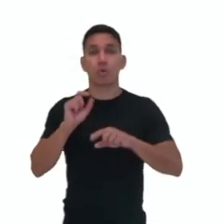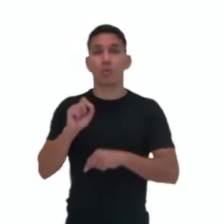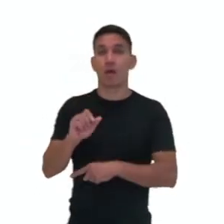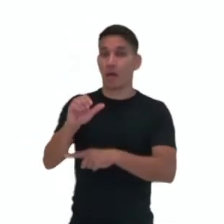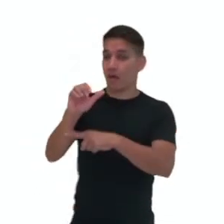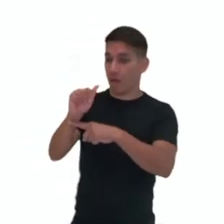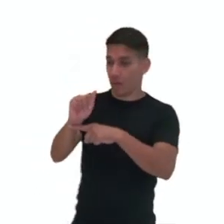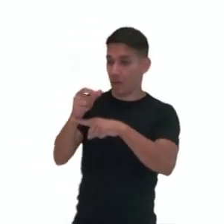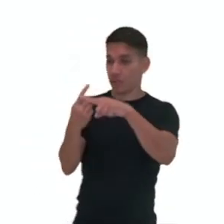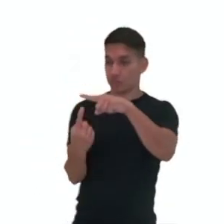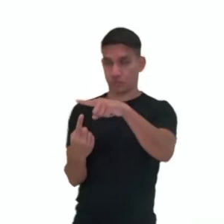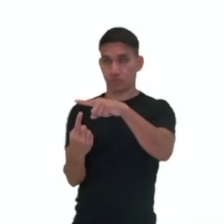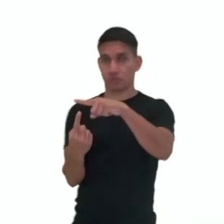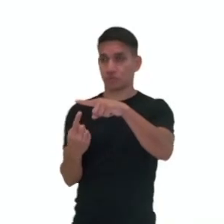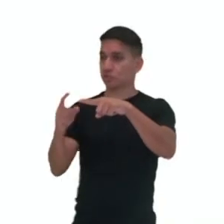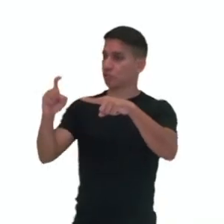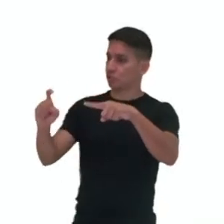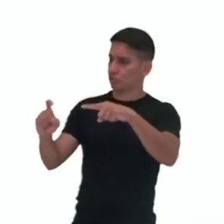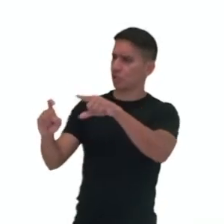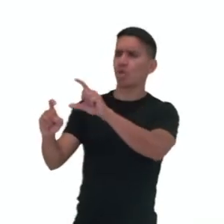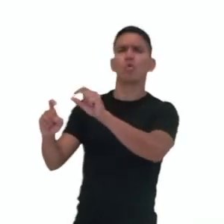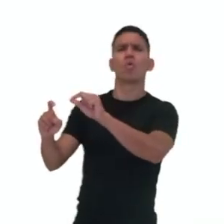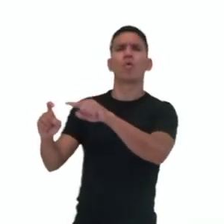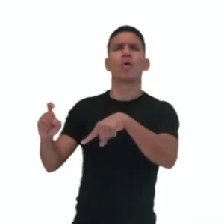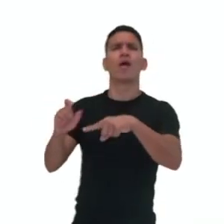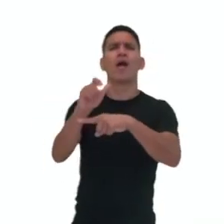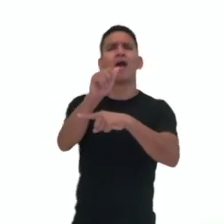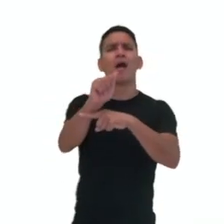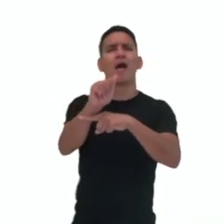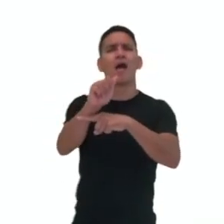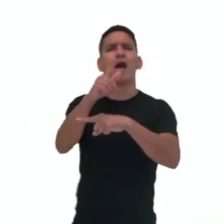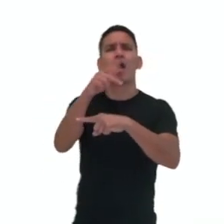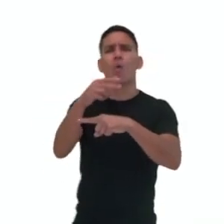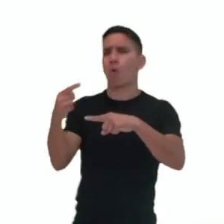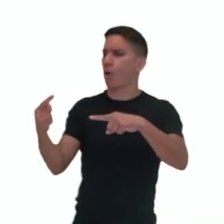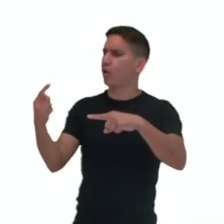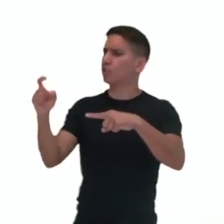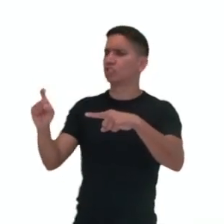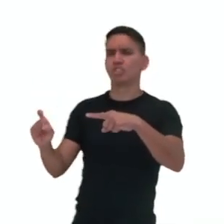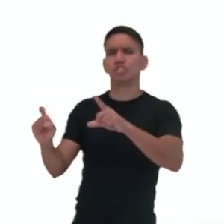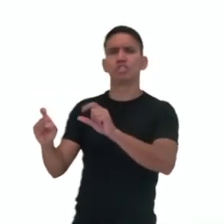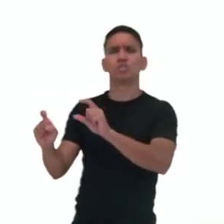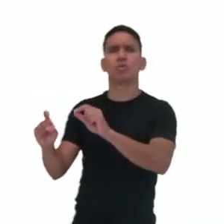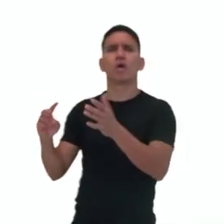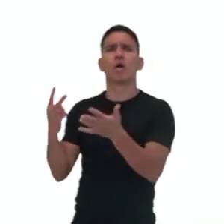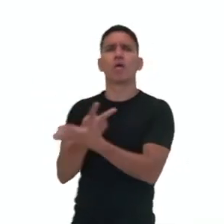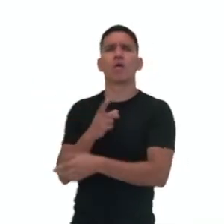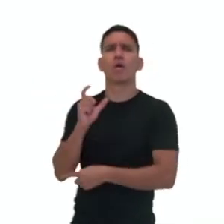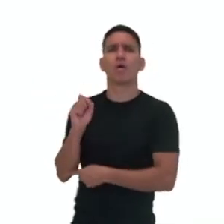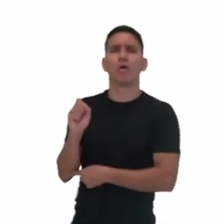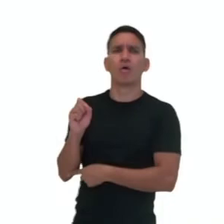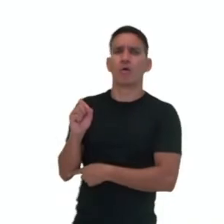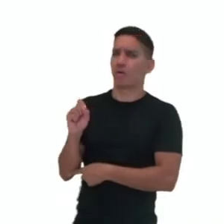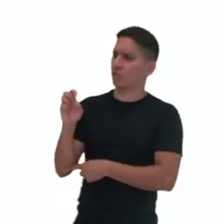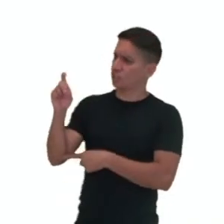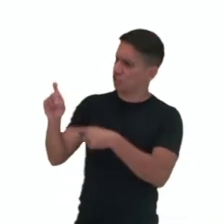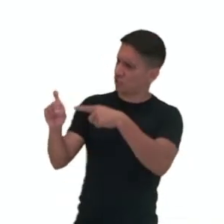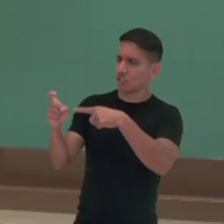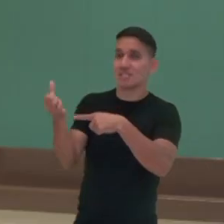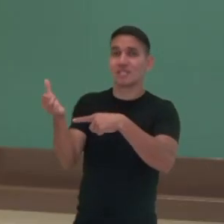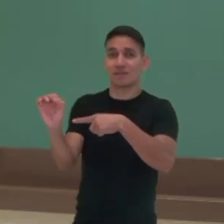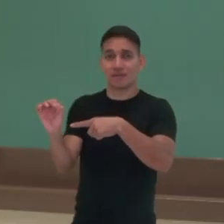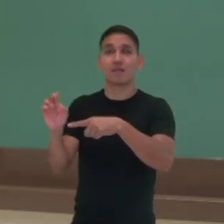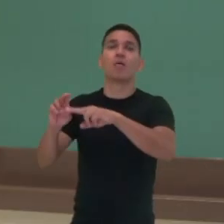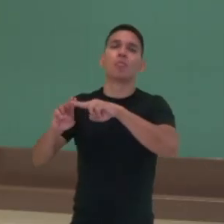sobre 1, que é igual a x. O A é igual a x. Então, como meu x vale 60, eu